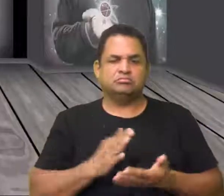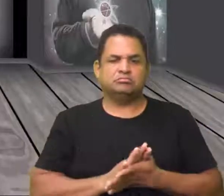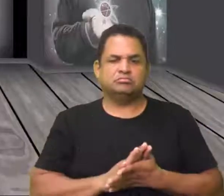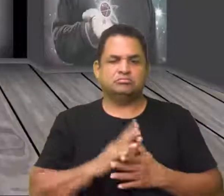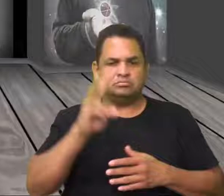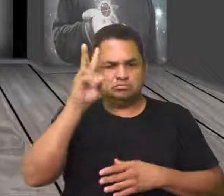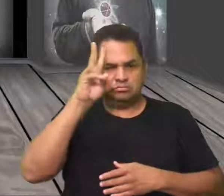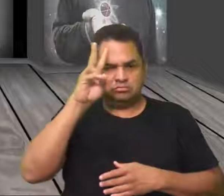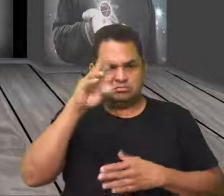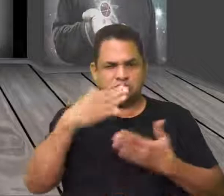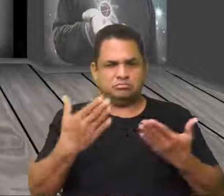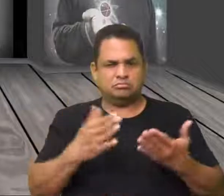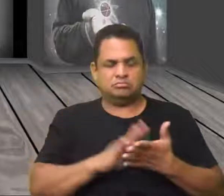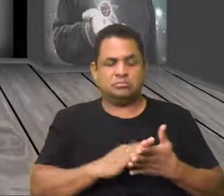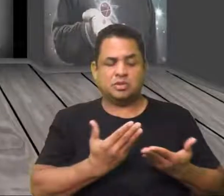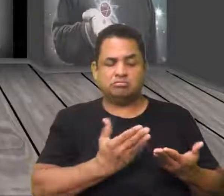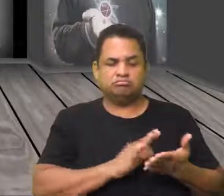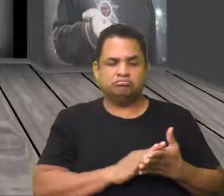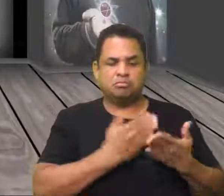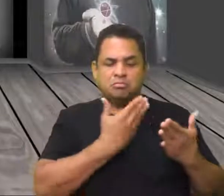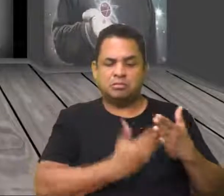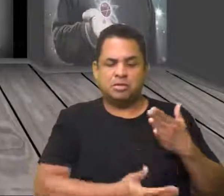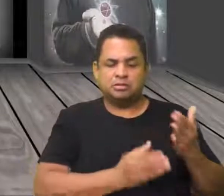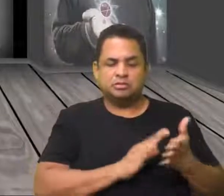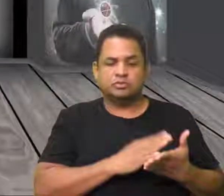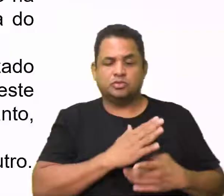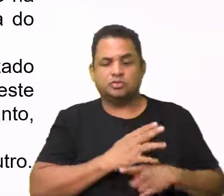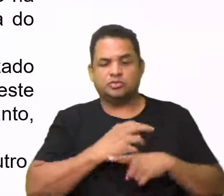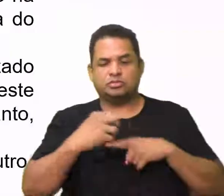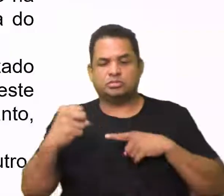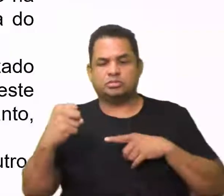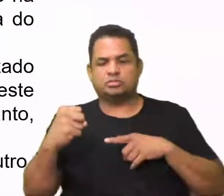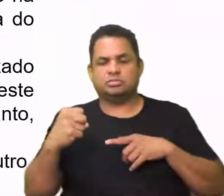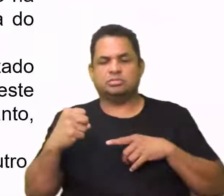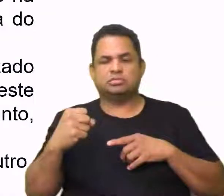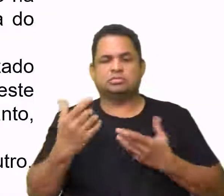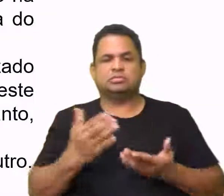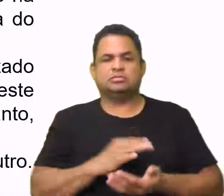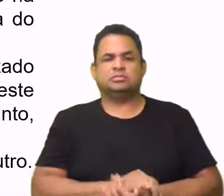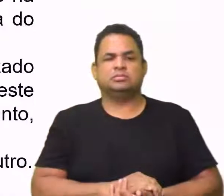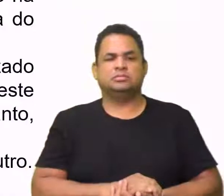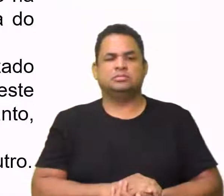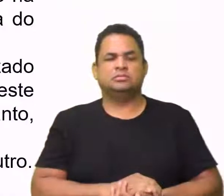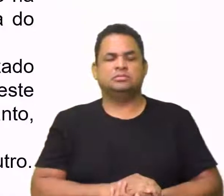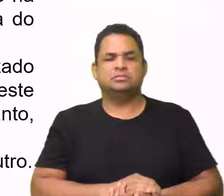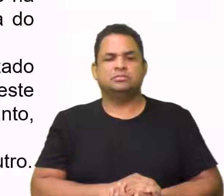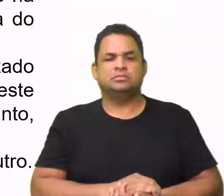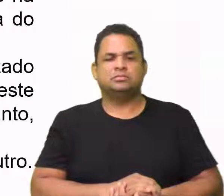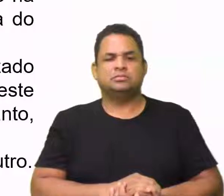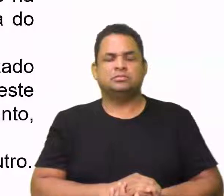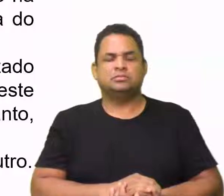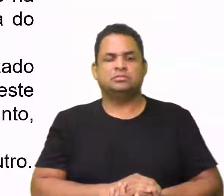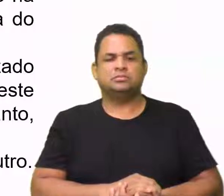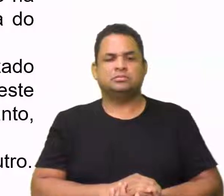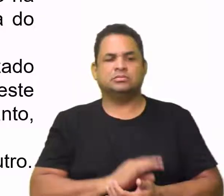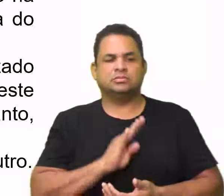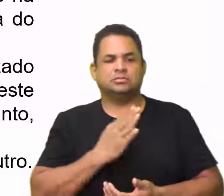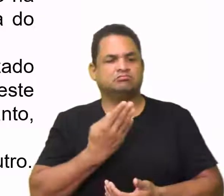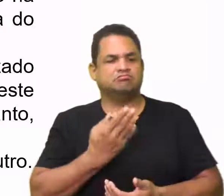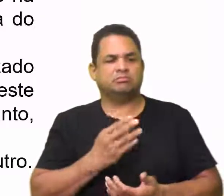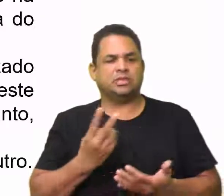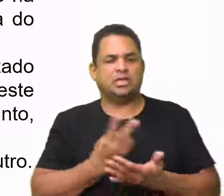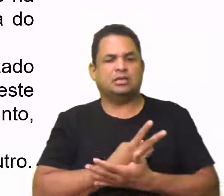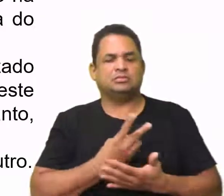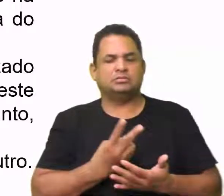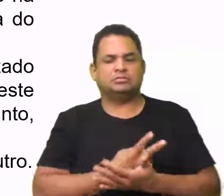um perde, outro ganha, né? Então, isso, então não dá. Então vamos lá? Então essa 2 aí, com certeza... Falsa. Né?